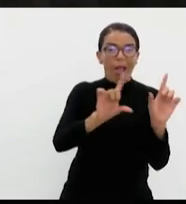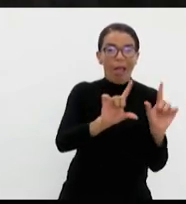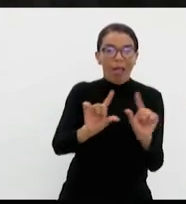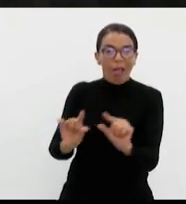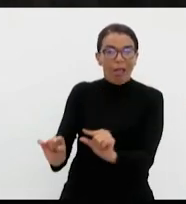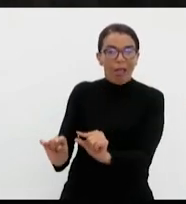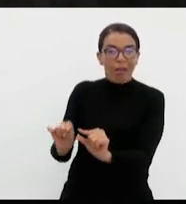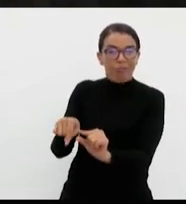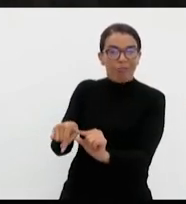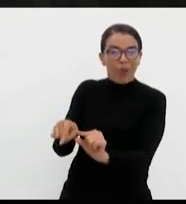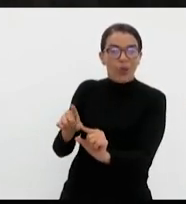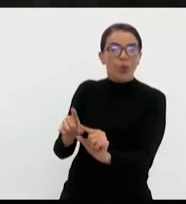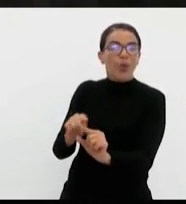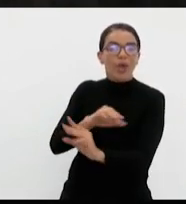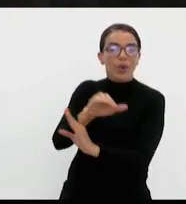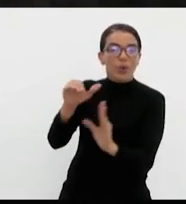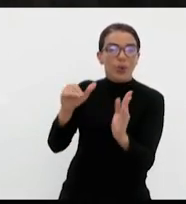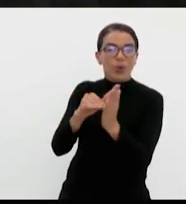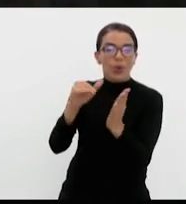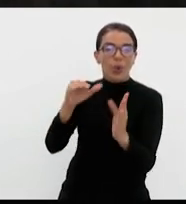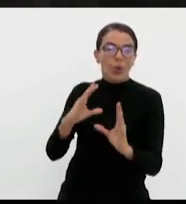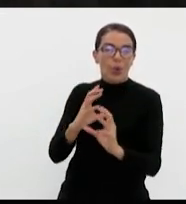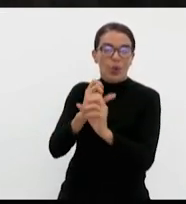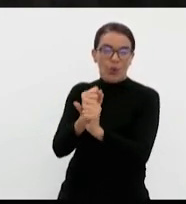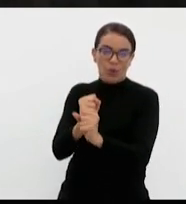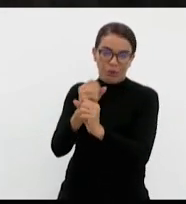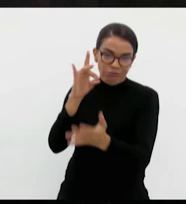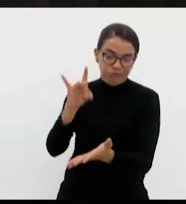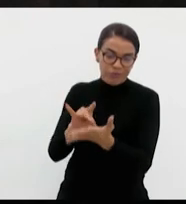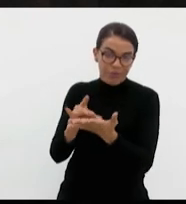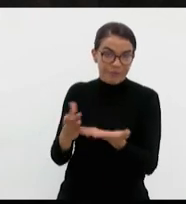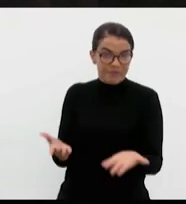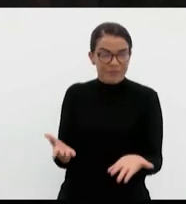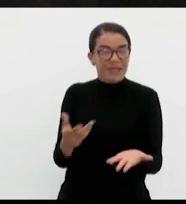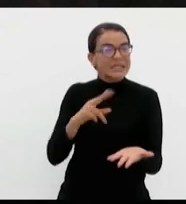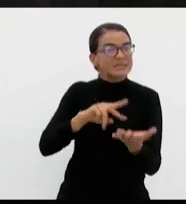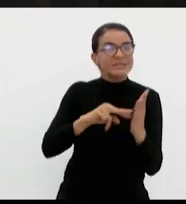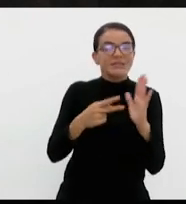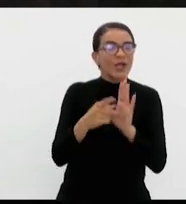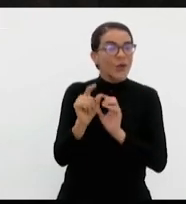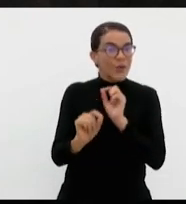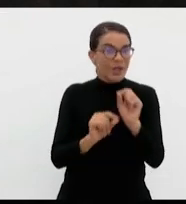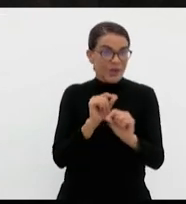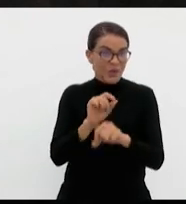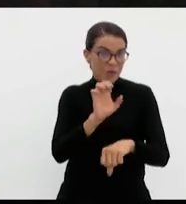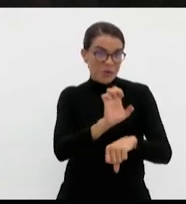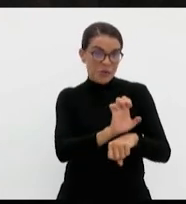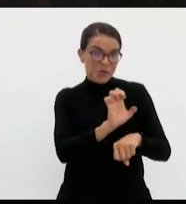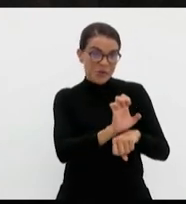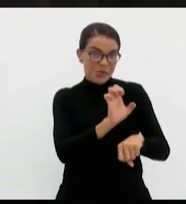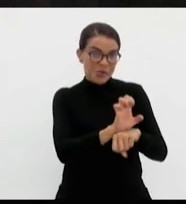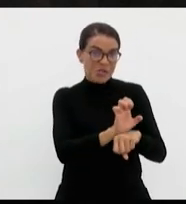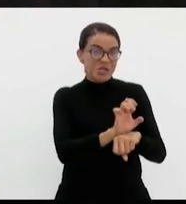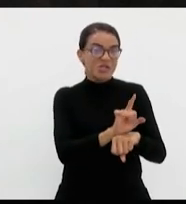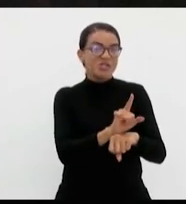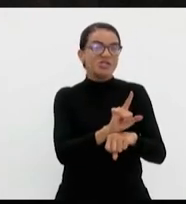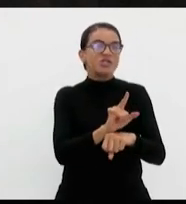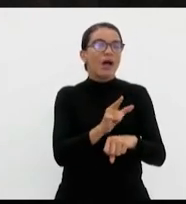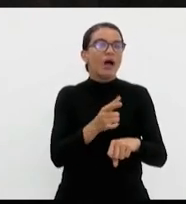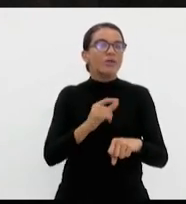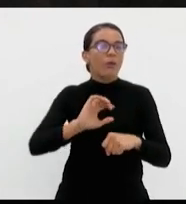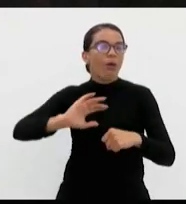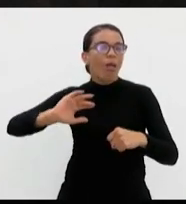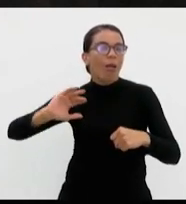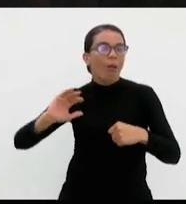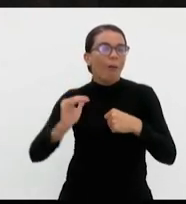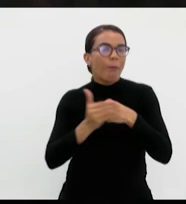menores que os números reais. Então, ela está dizendo que o Estado agiu com dolo